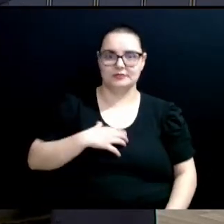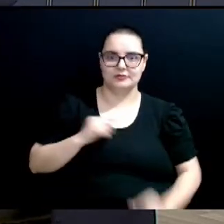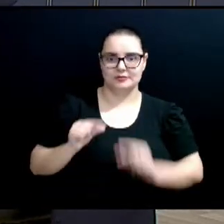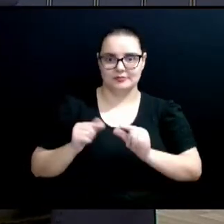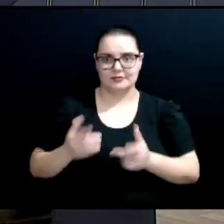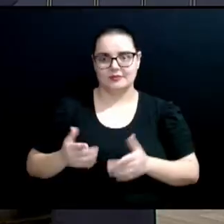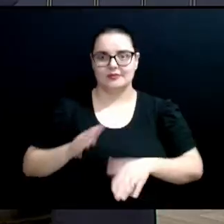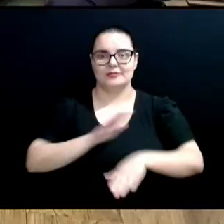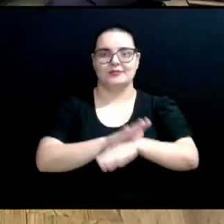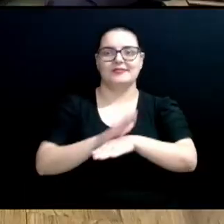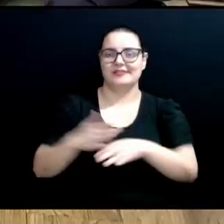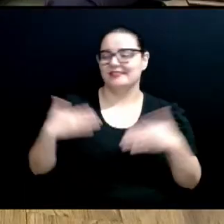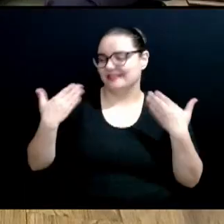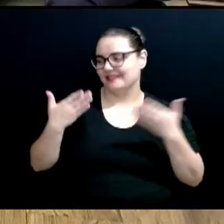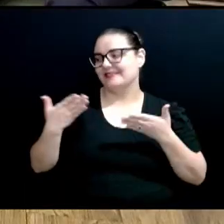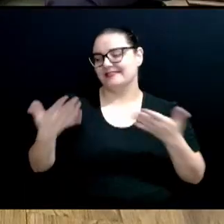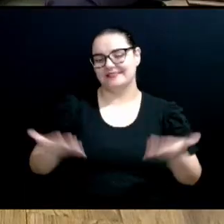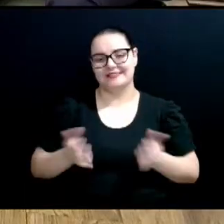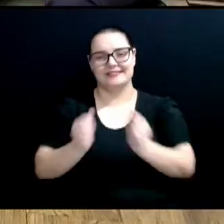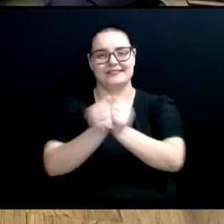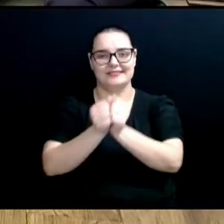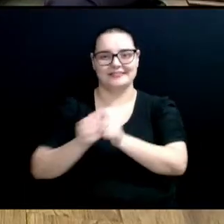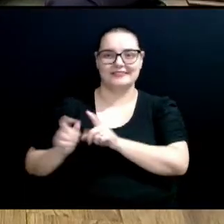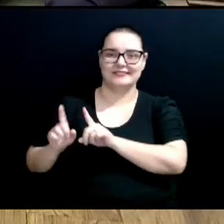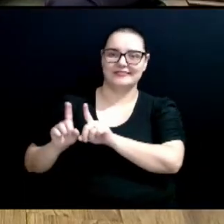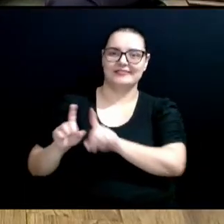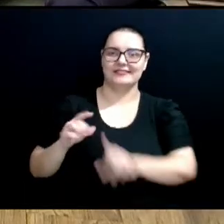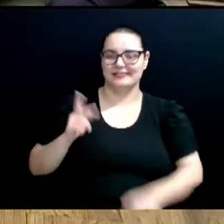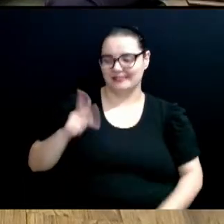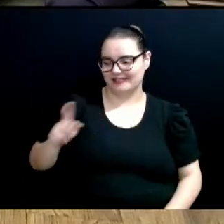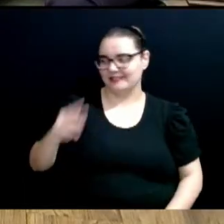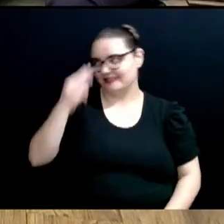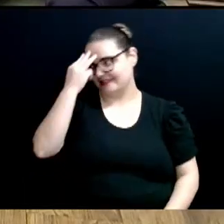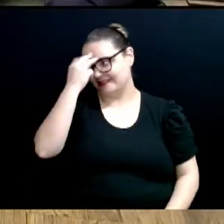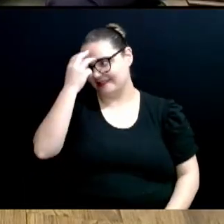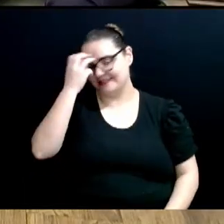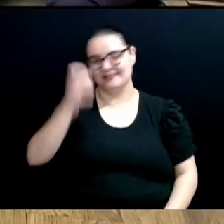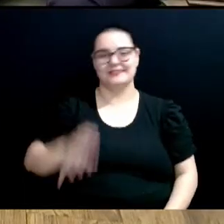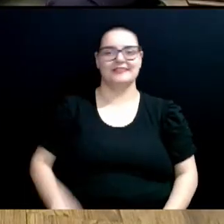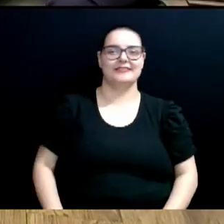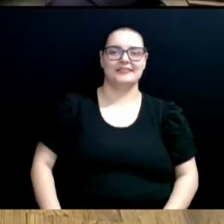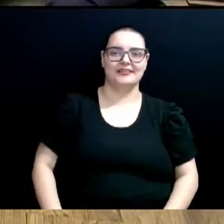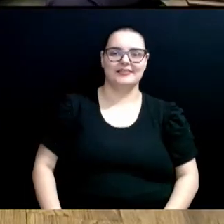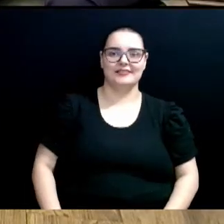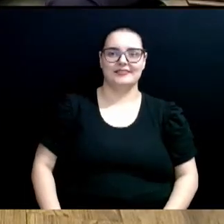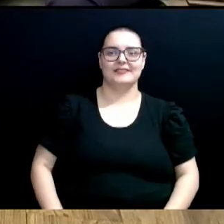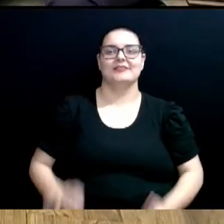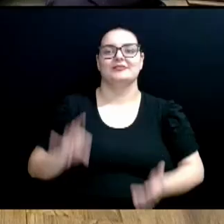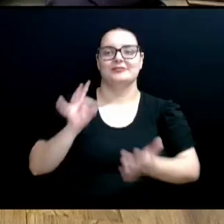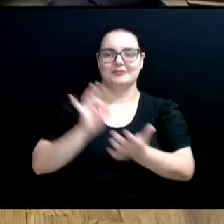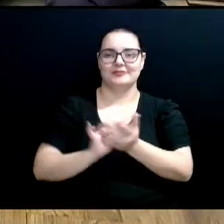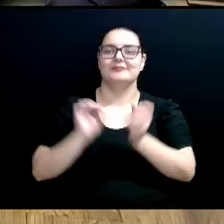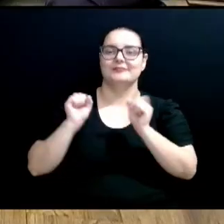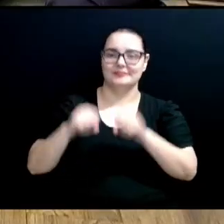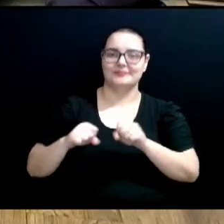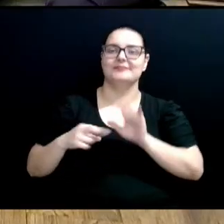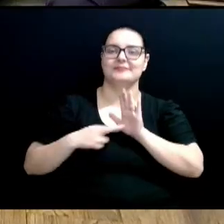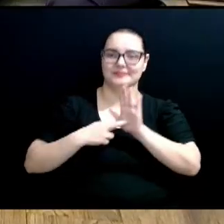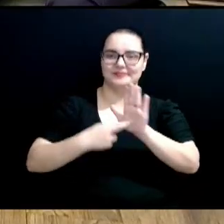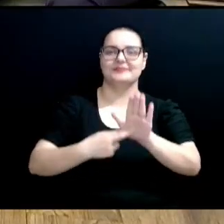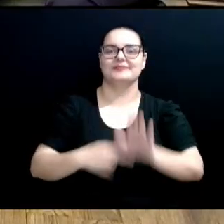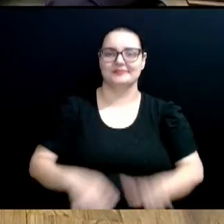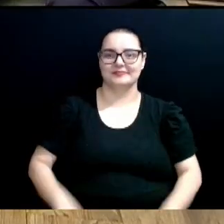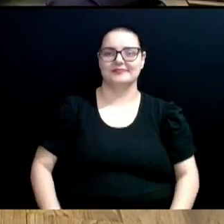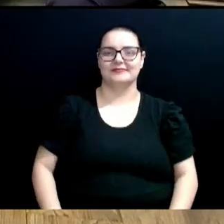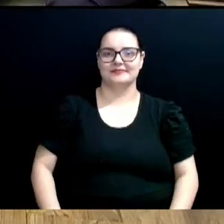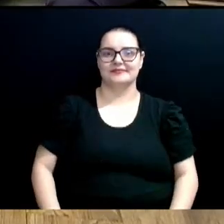alegria participar aqui ao lado do professor Romão, que de fato é sim uma referência, não é?